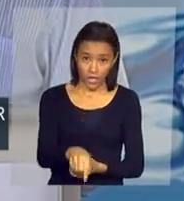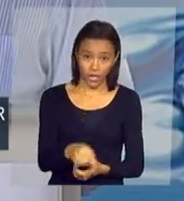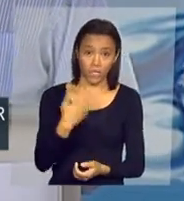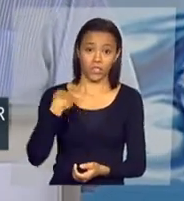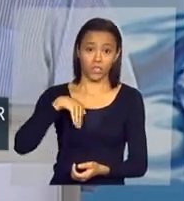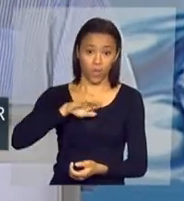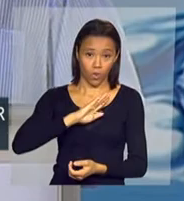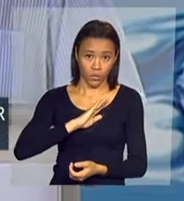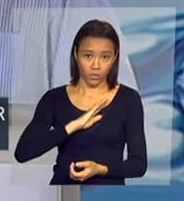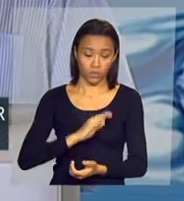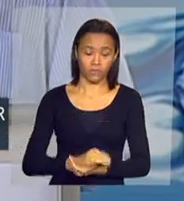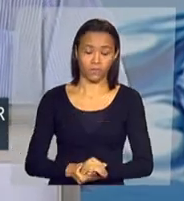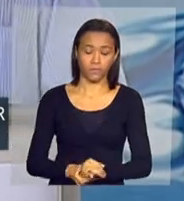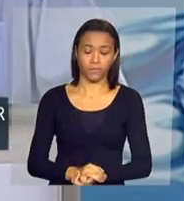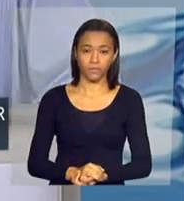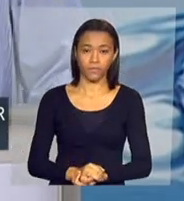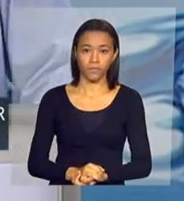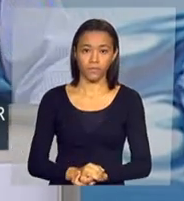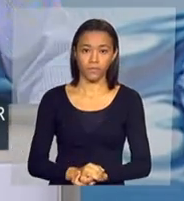consideramos...